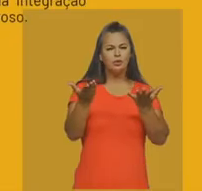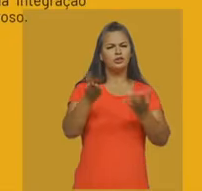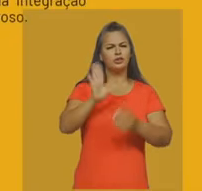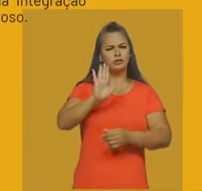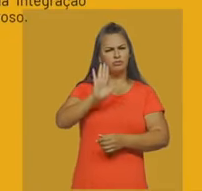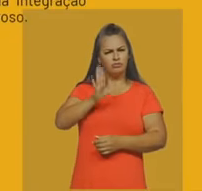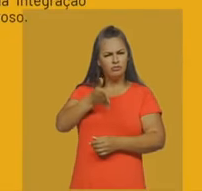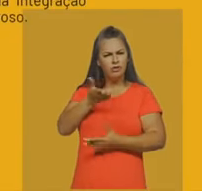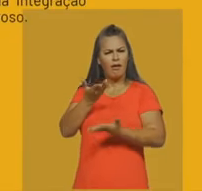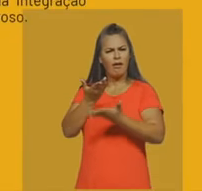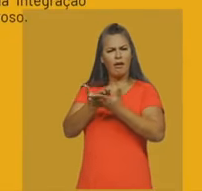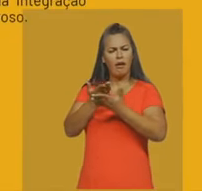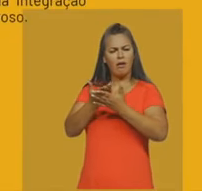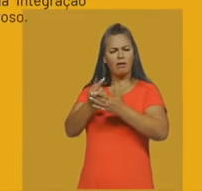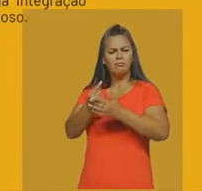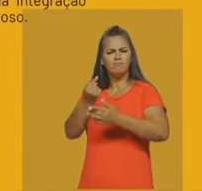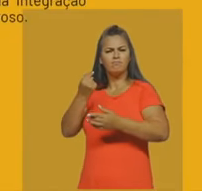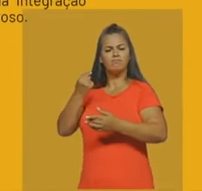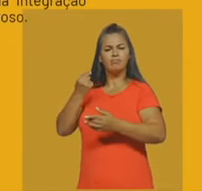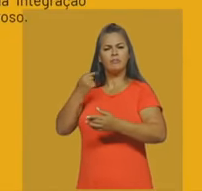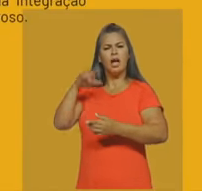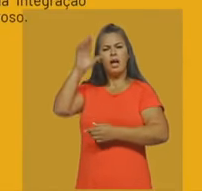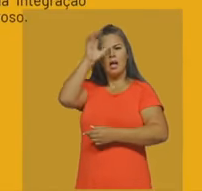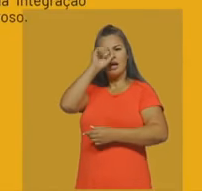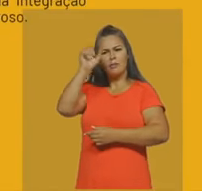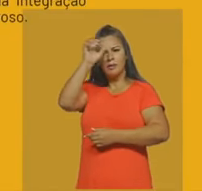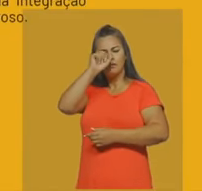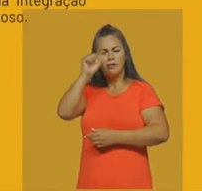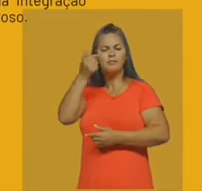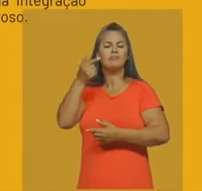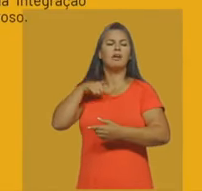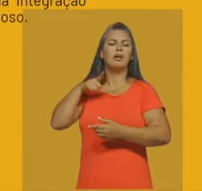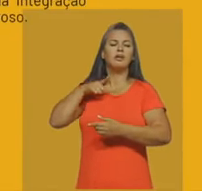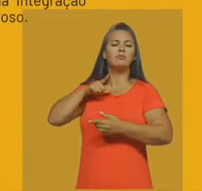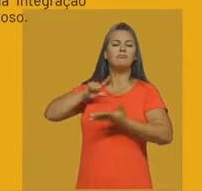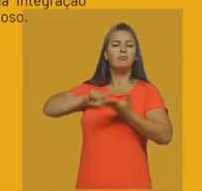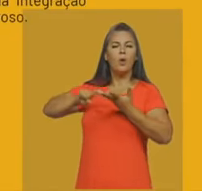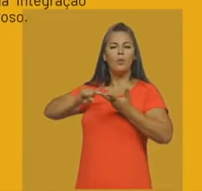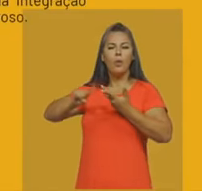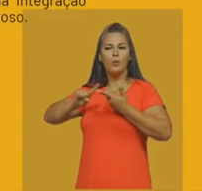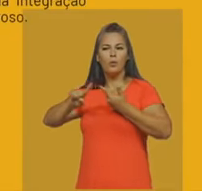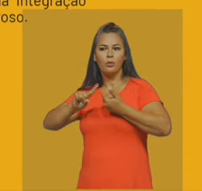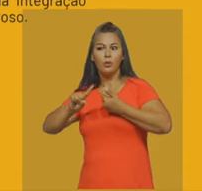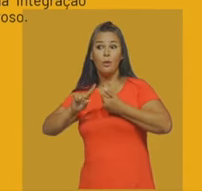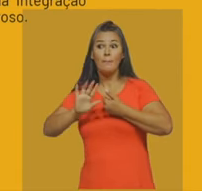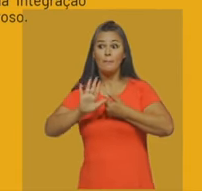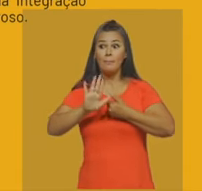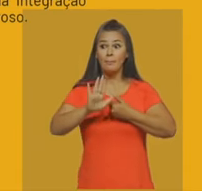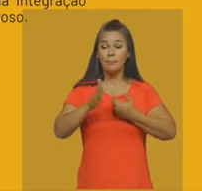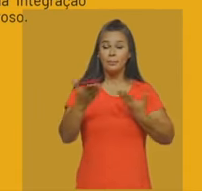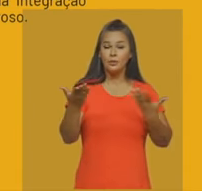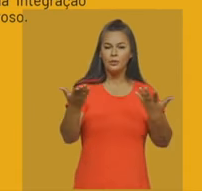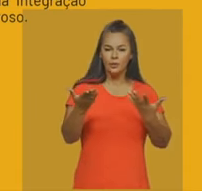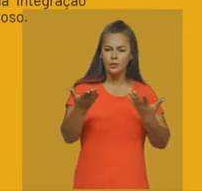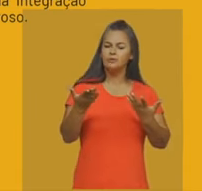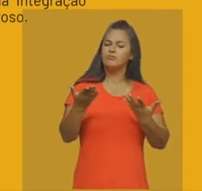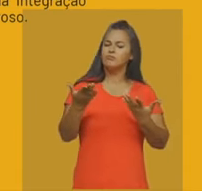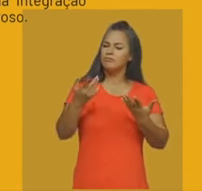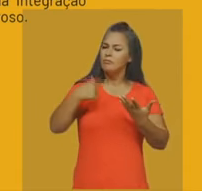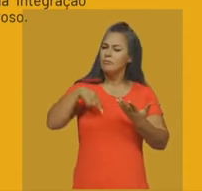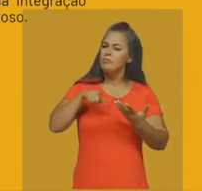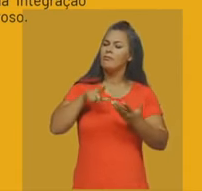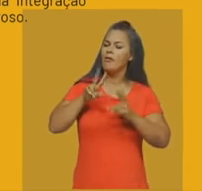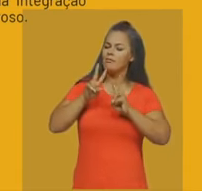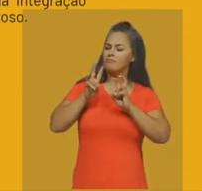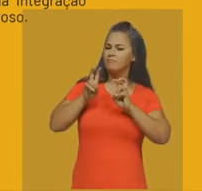interage com o sistema muscular, que existem as articulações, né? Então, nessa aula de hoje, nós vamos continuar nesse assunto,